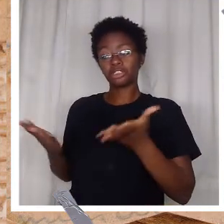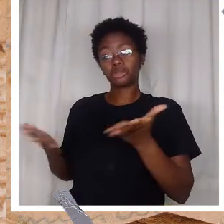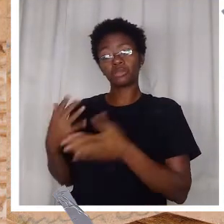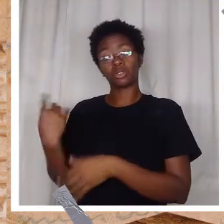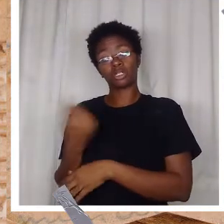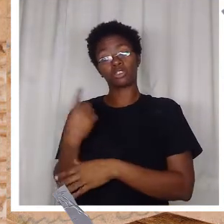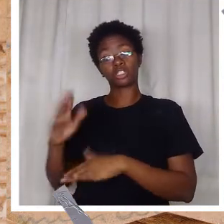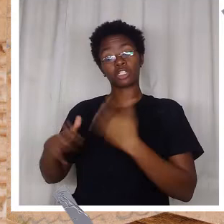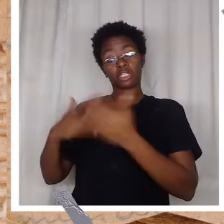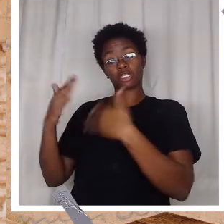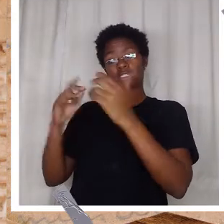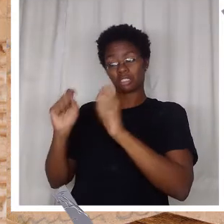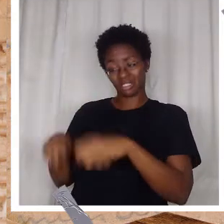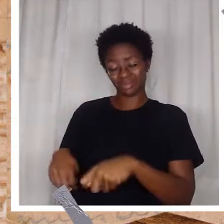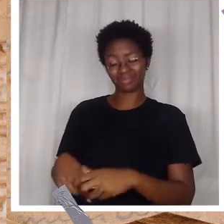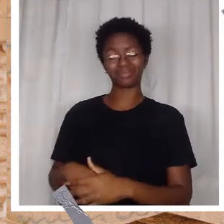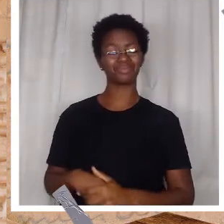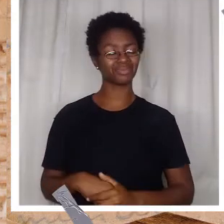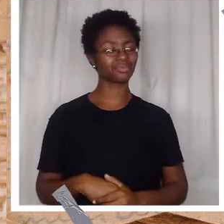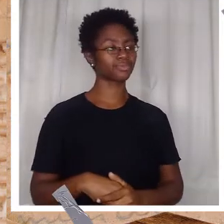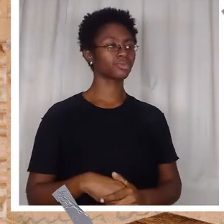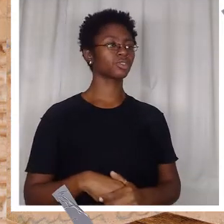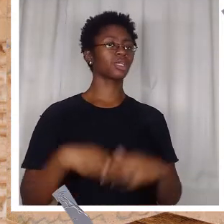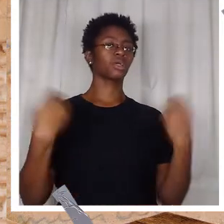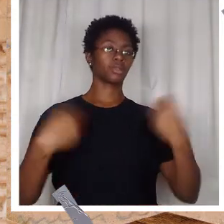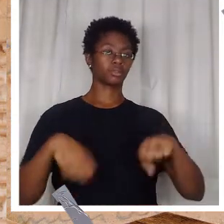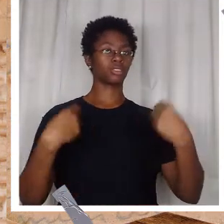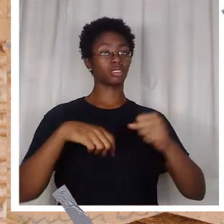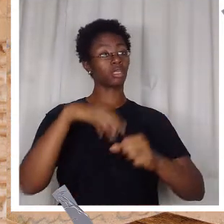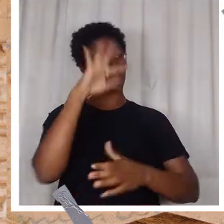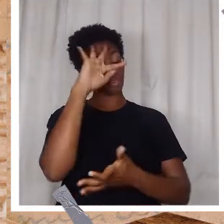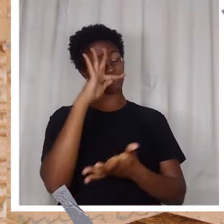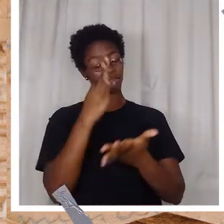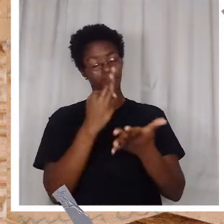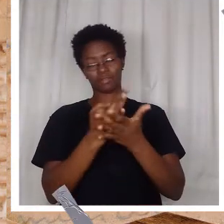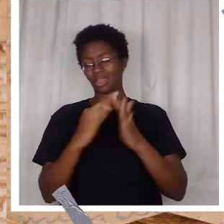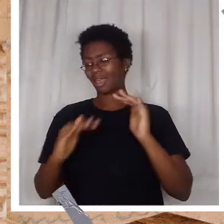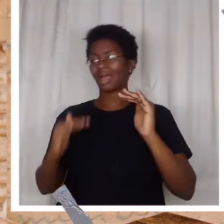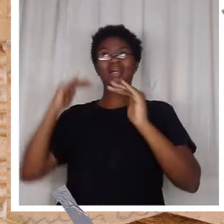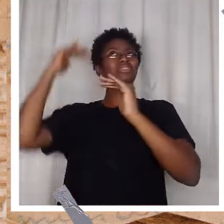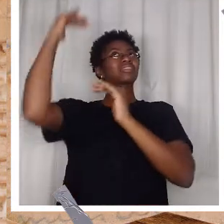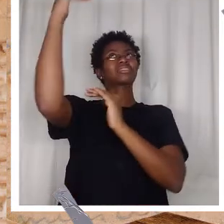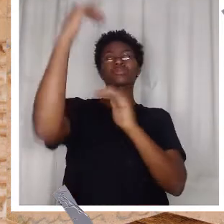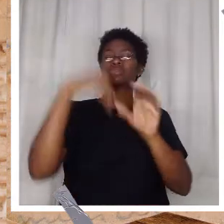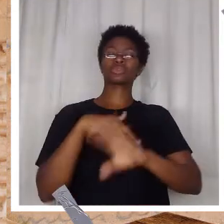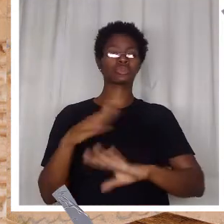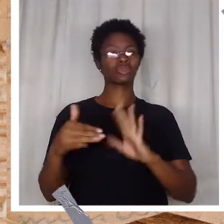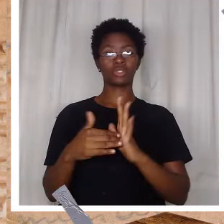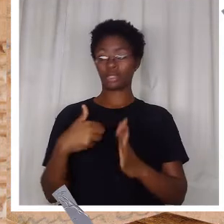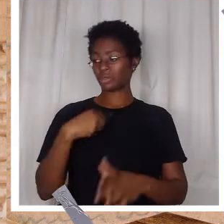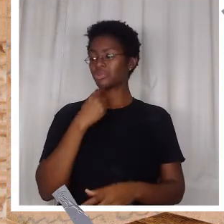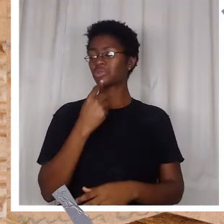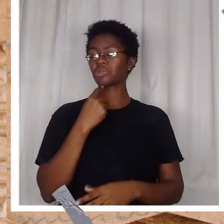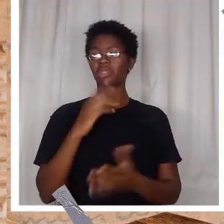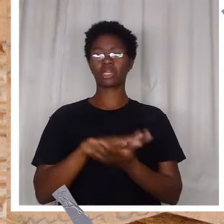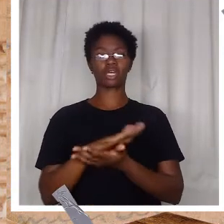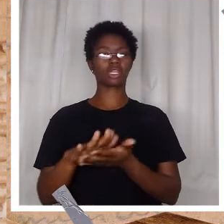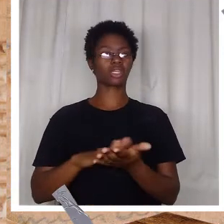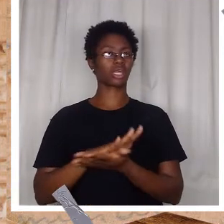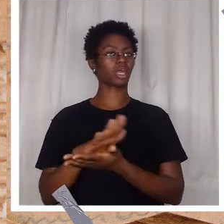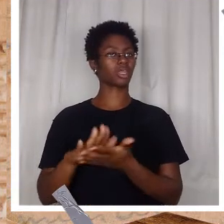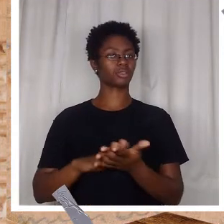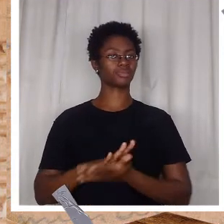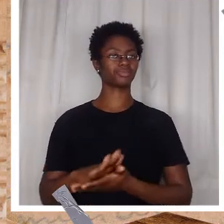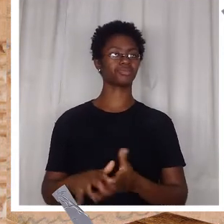aqui, acima e apesar de tudo. Com certeza, não tenho a menor dúvida disso. Meus